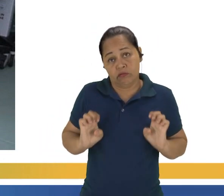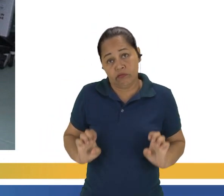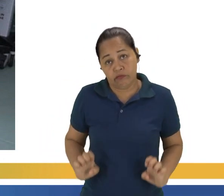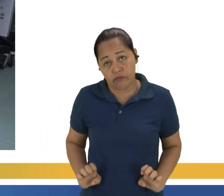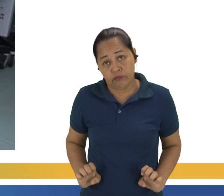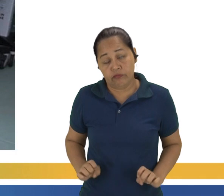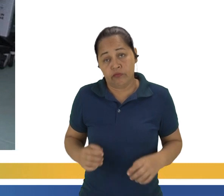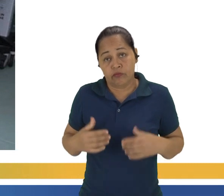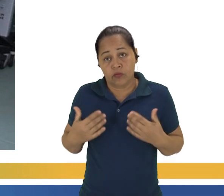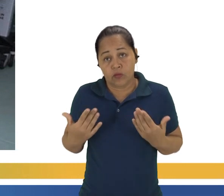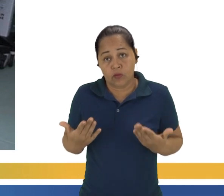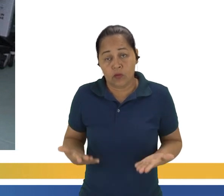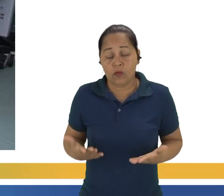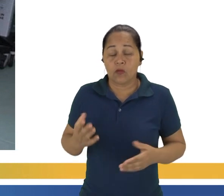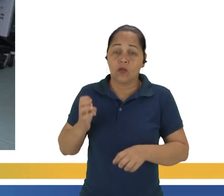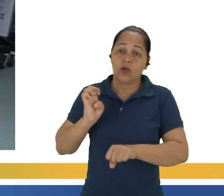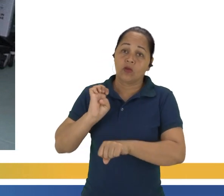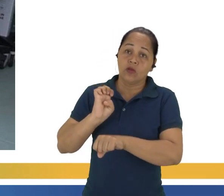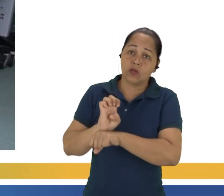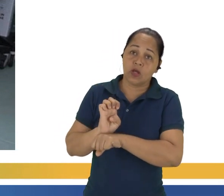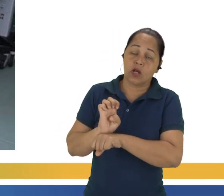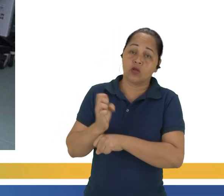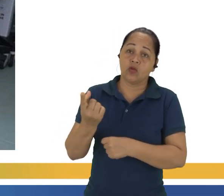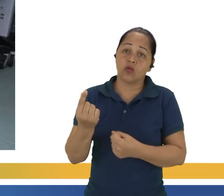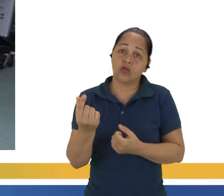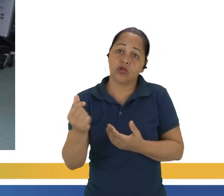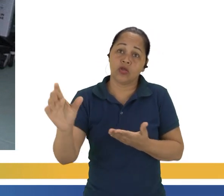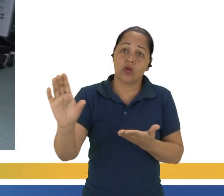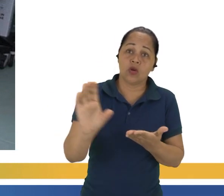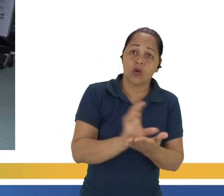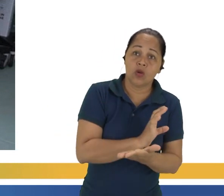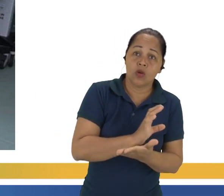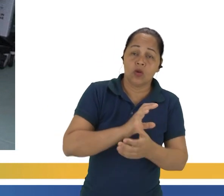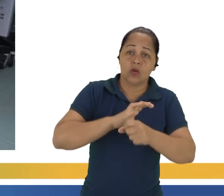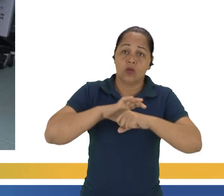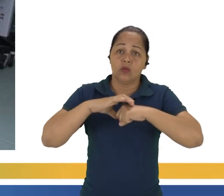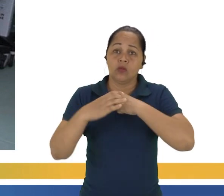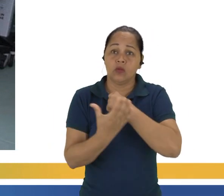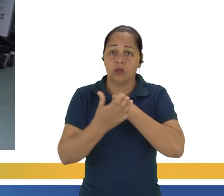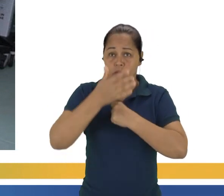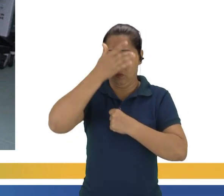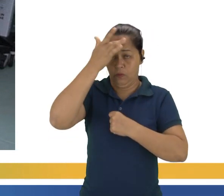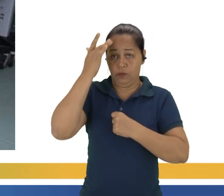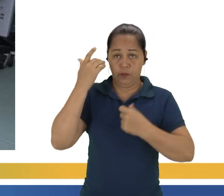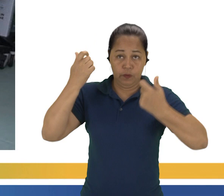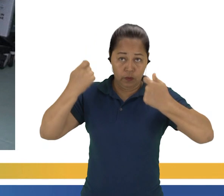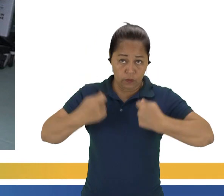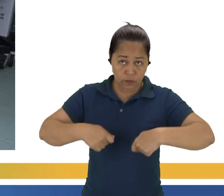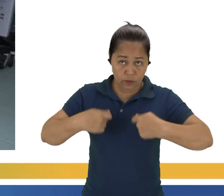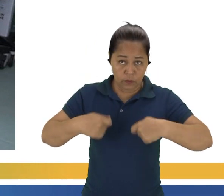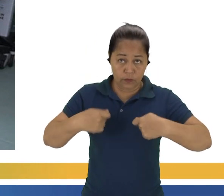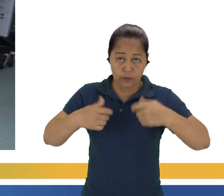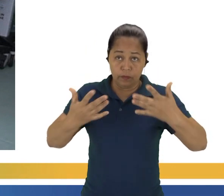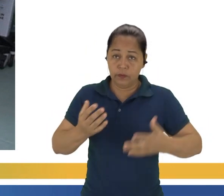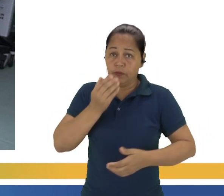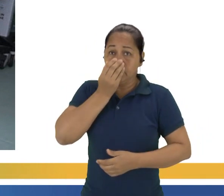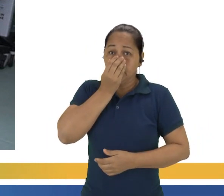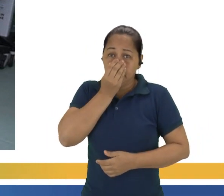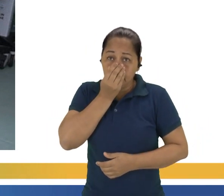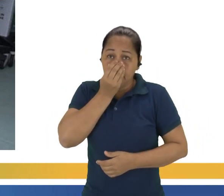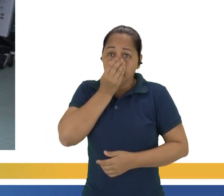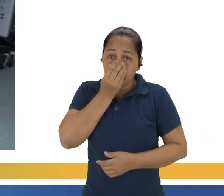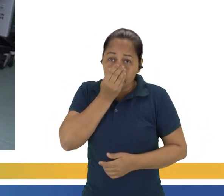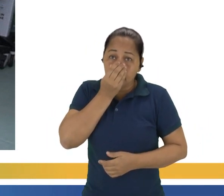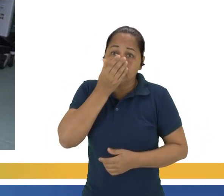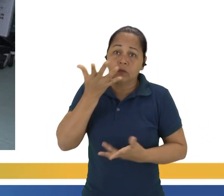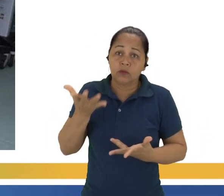um patrimônio do estado né o dinheiro público e plena pandemias pessoas precisando de um respirador no